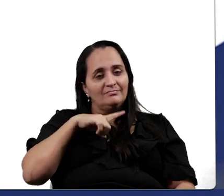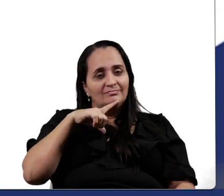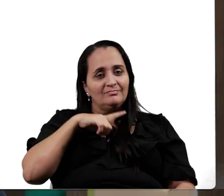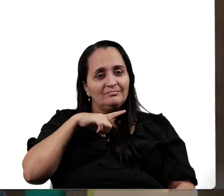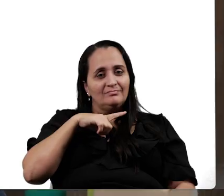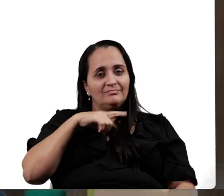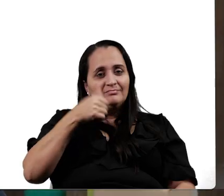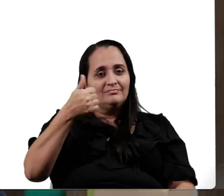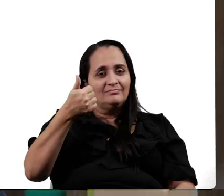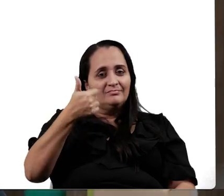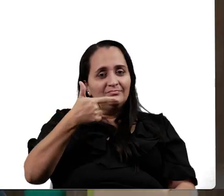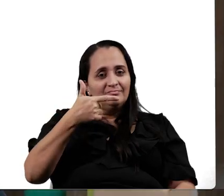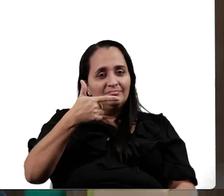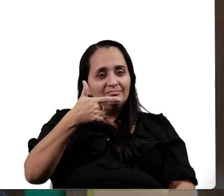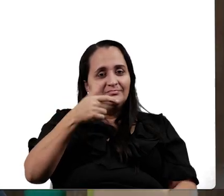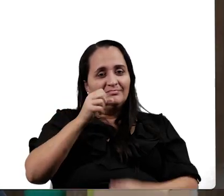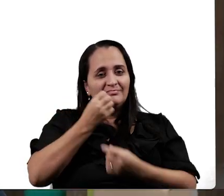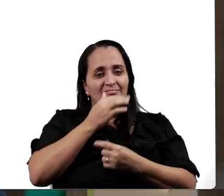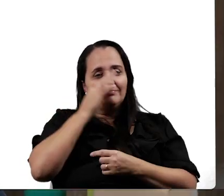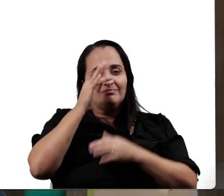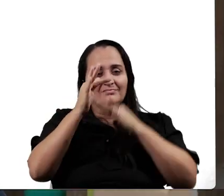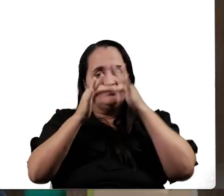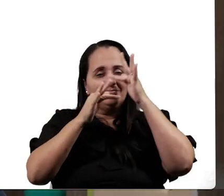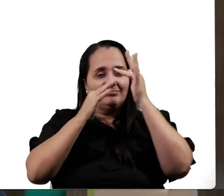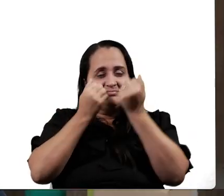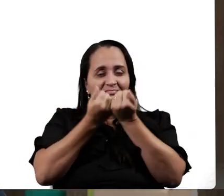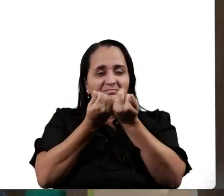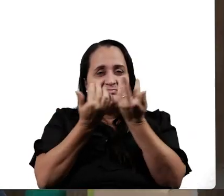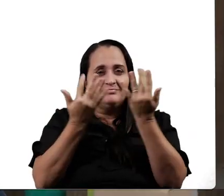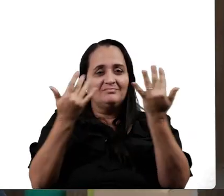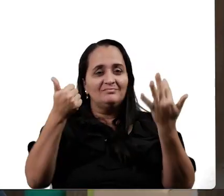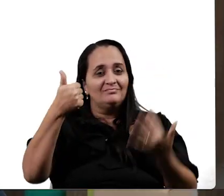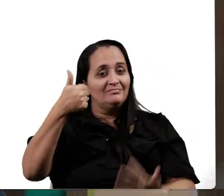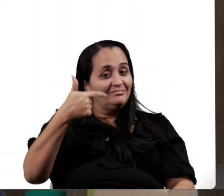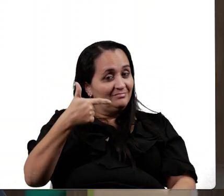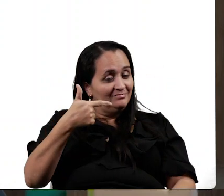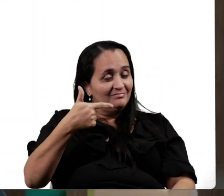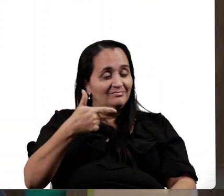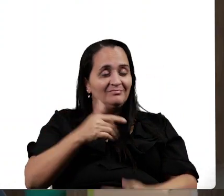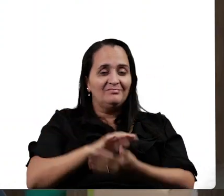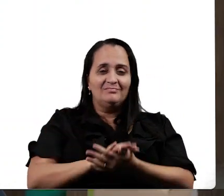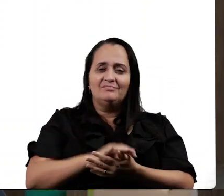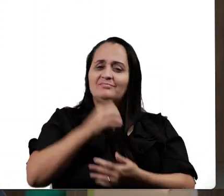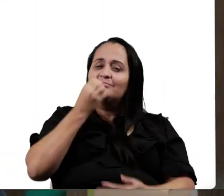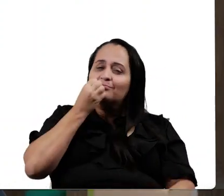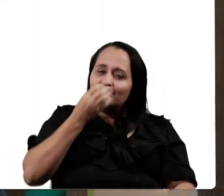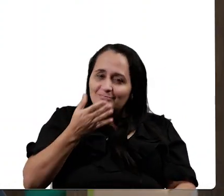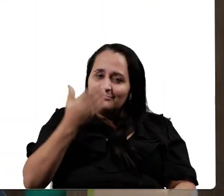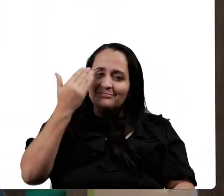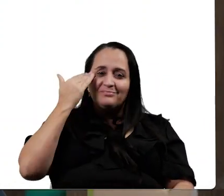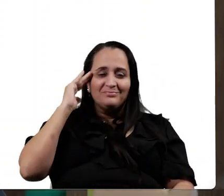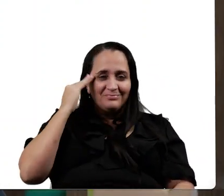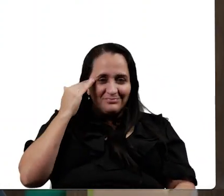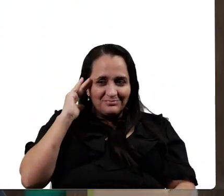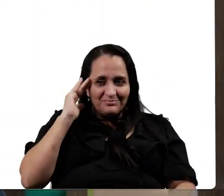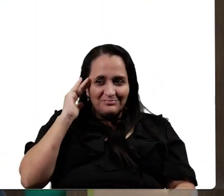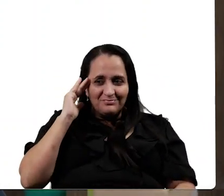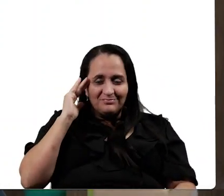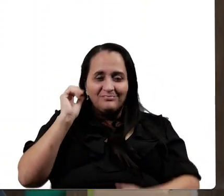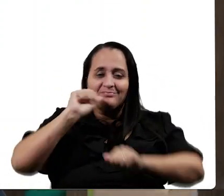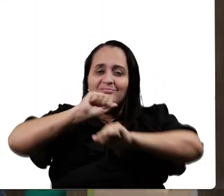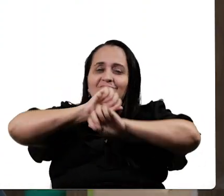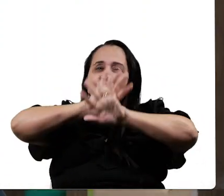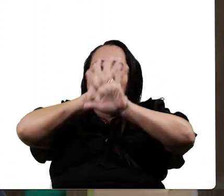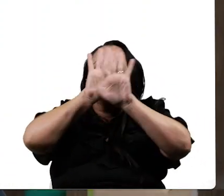Girassóis muito bem meus alunos ficou fácil ficou bom de entender tá